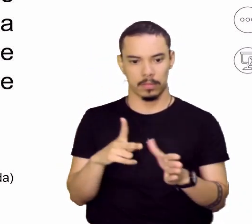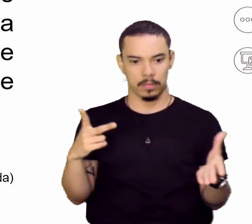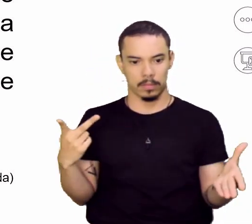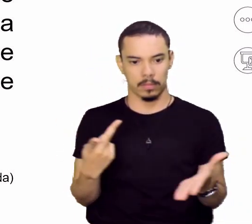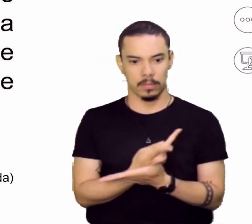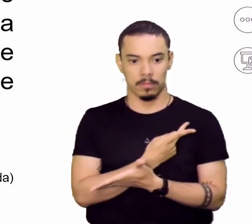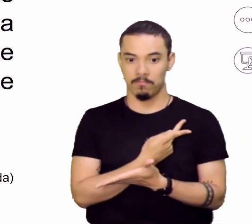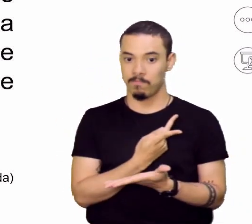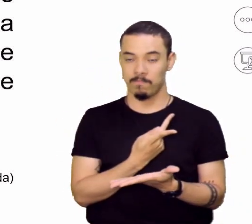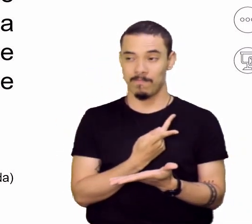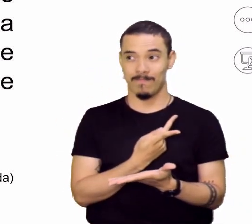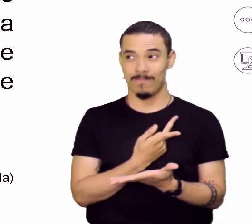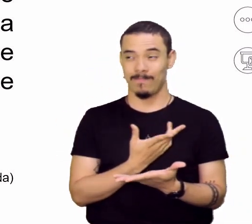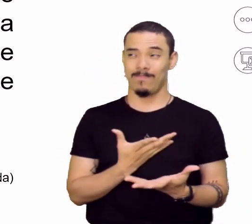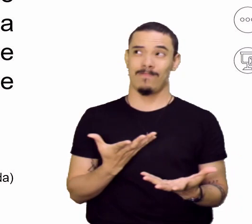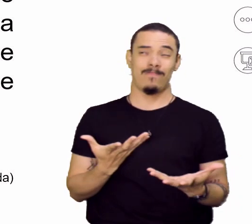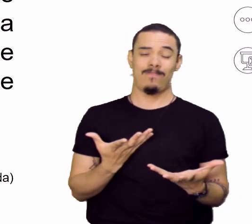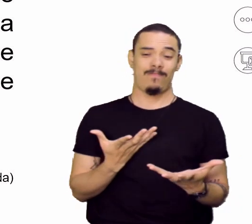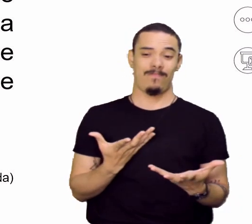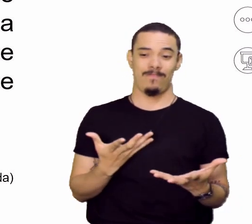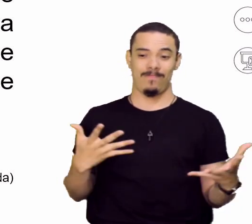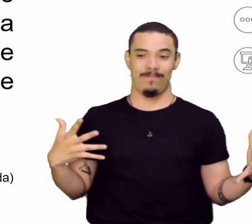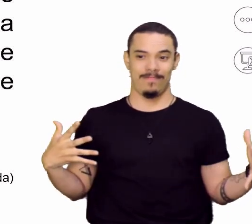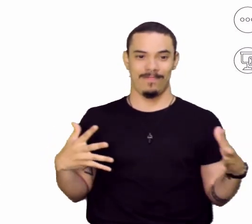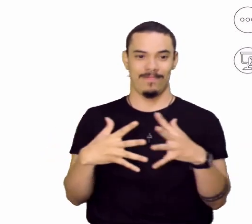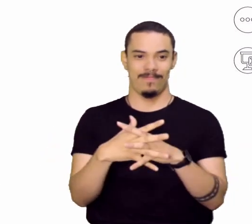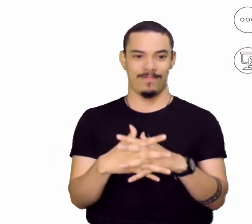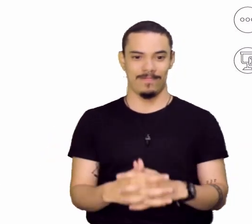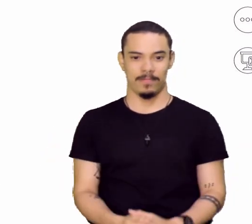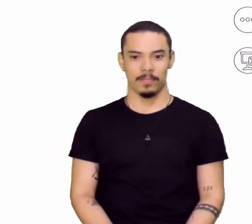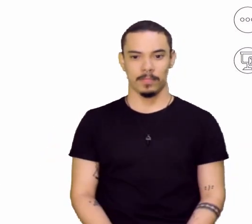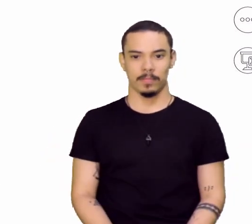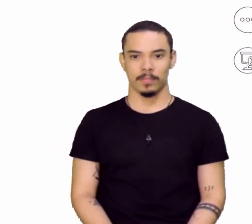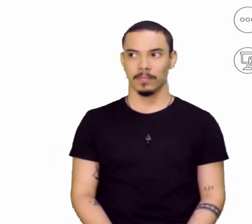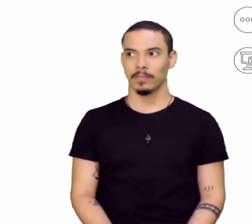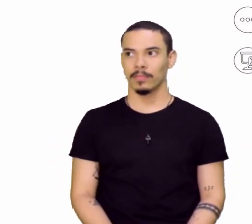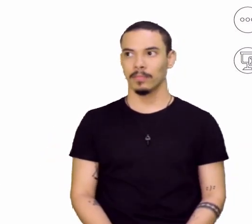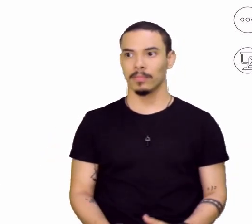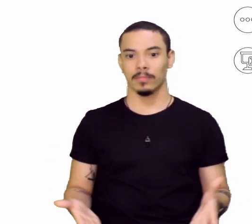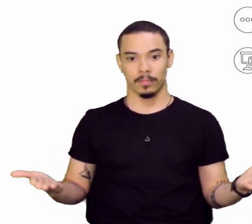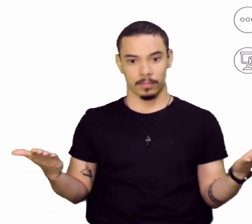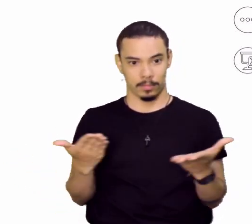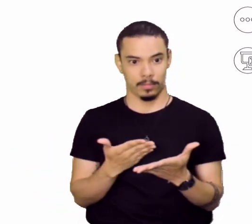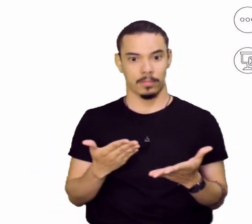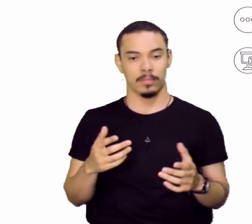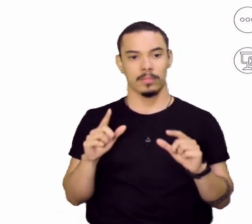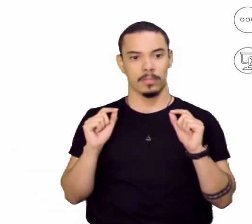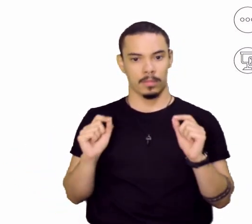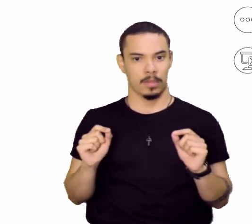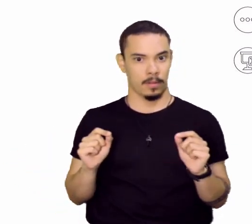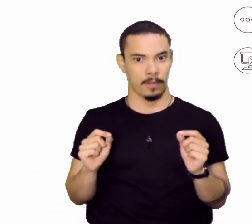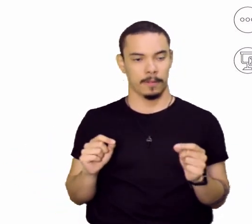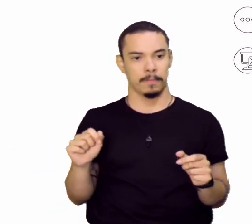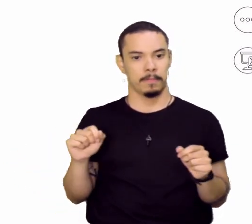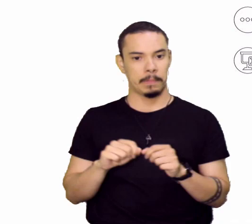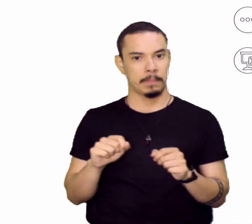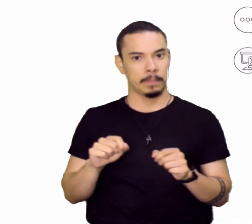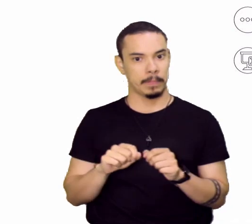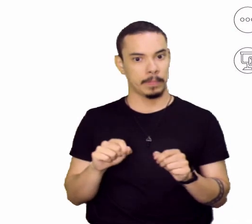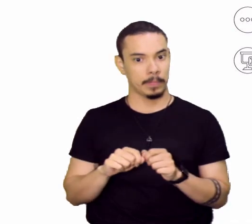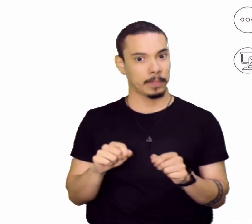Confundiu, embaralhou tudo a vida dos pensadores da época. E agora vocês vão, fazer o